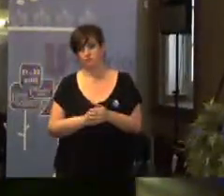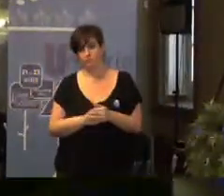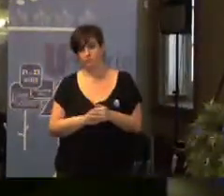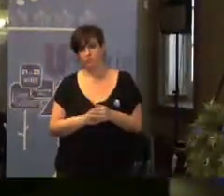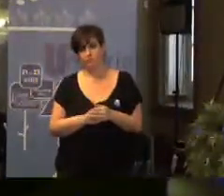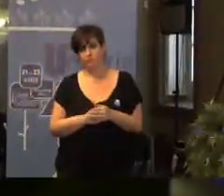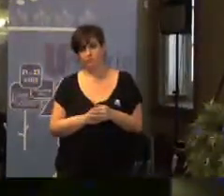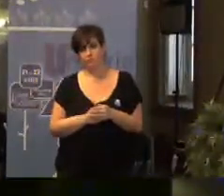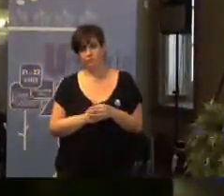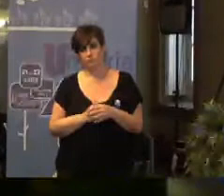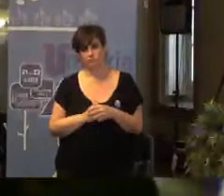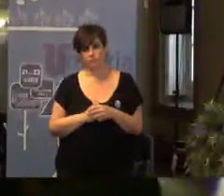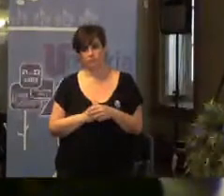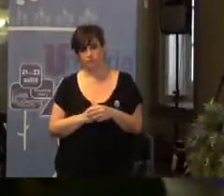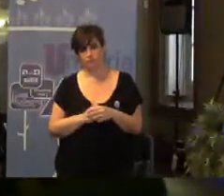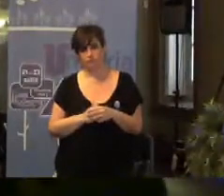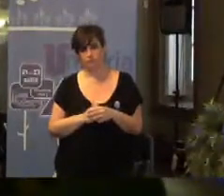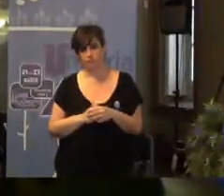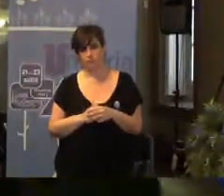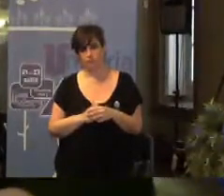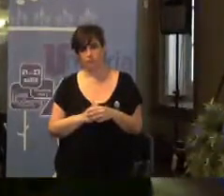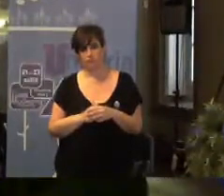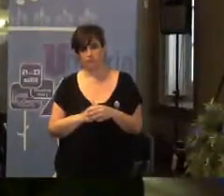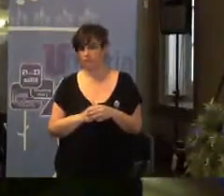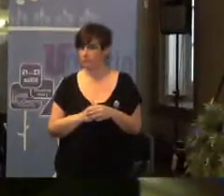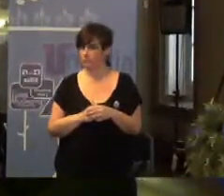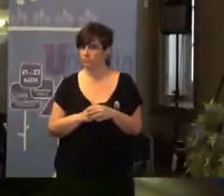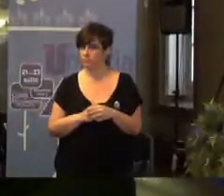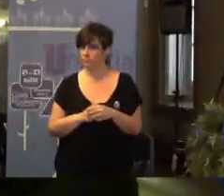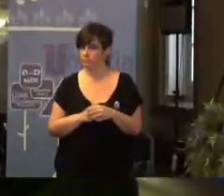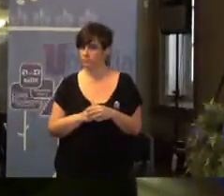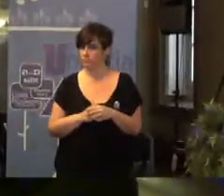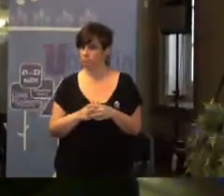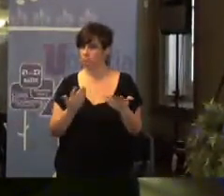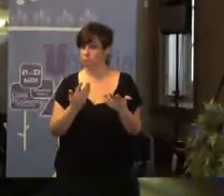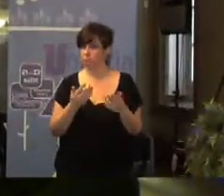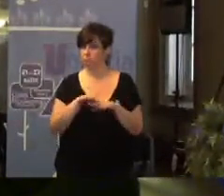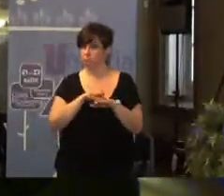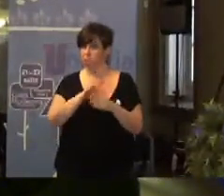falhanços, todas as dificuldades que são geradas, na verdade, pelo capitalismo.